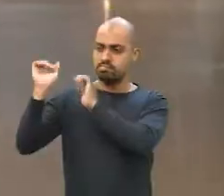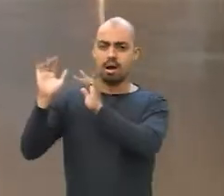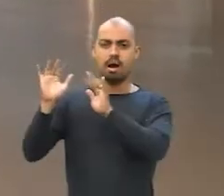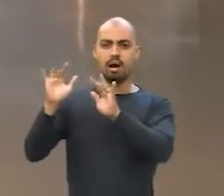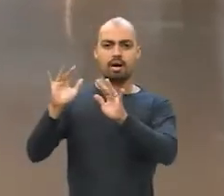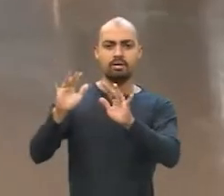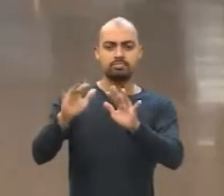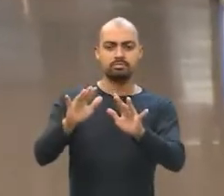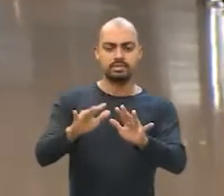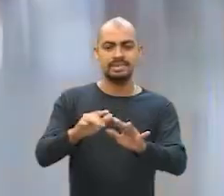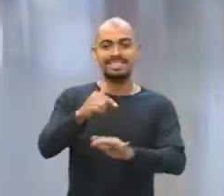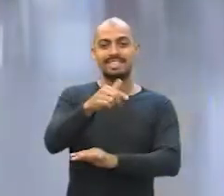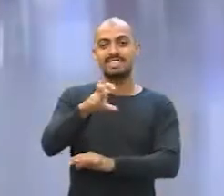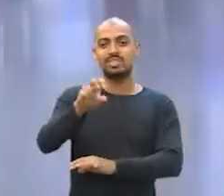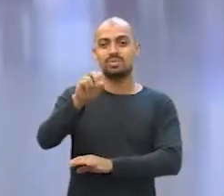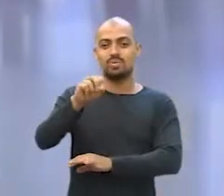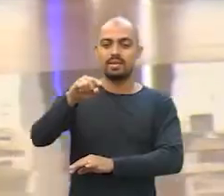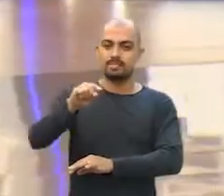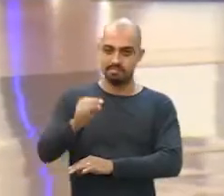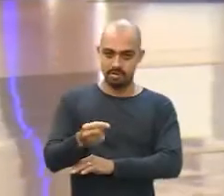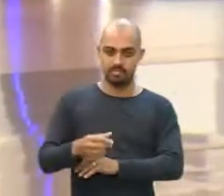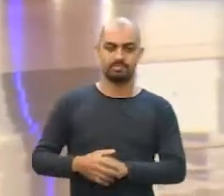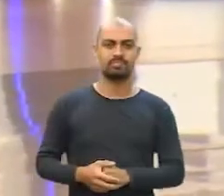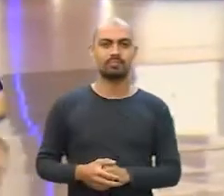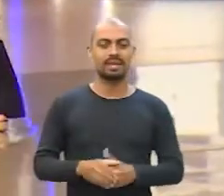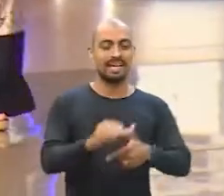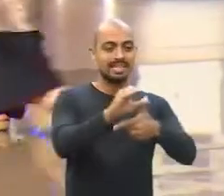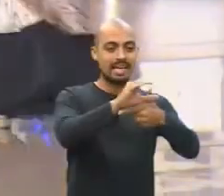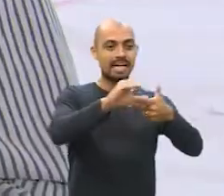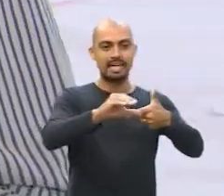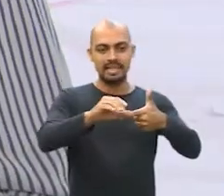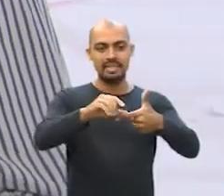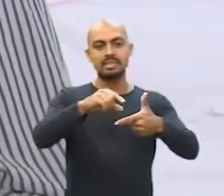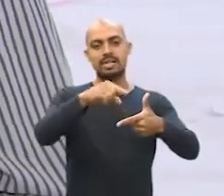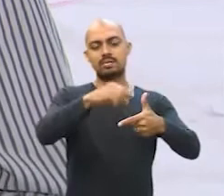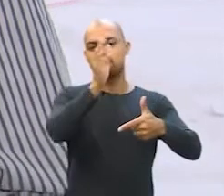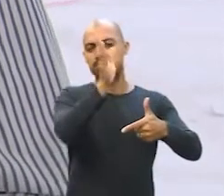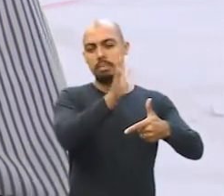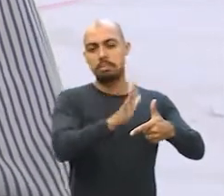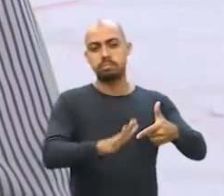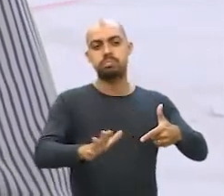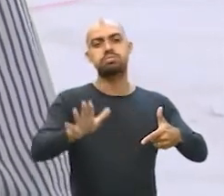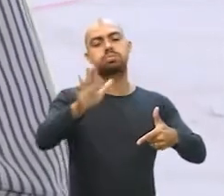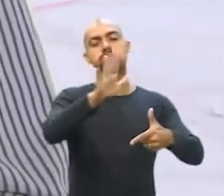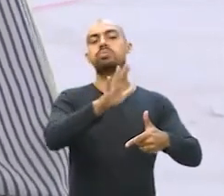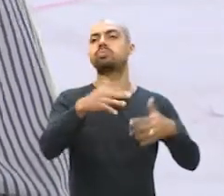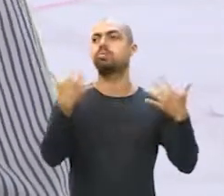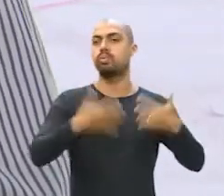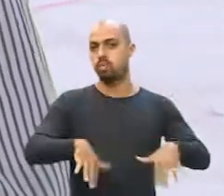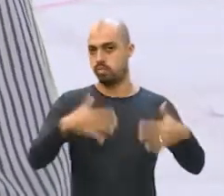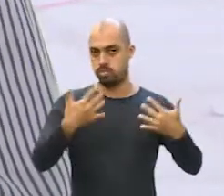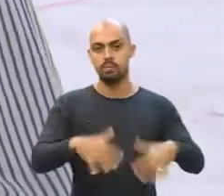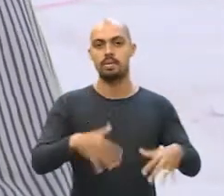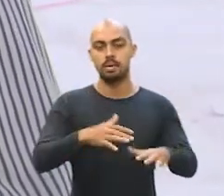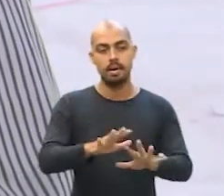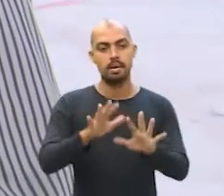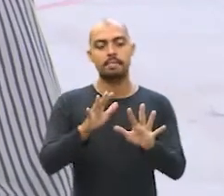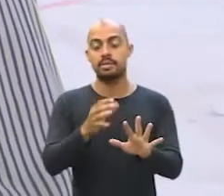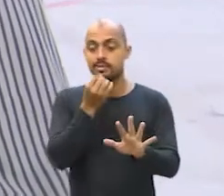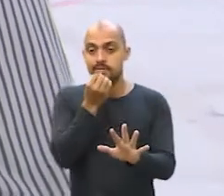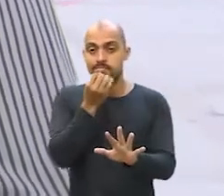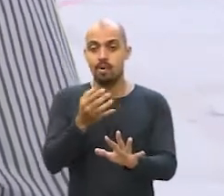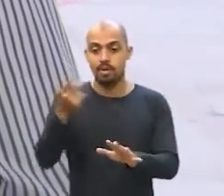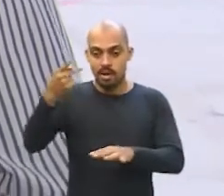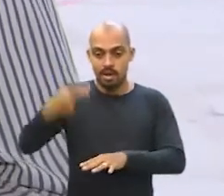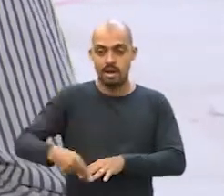Viracopos deve receber 750 mil passageiros. A crise no setor de aviação civil no Brasil e no mundo foi muito